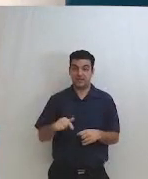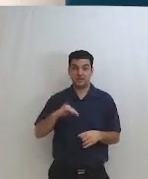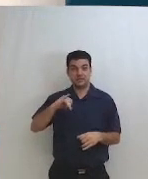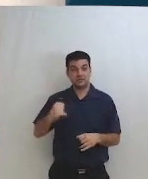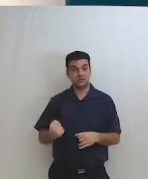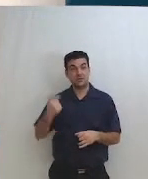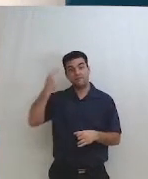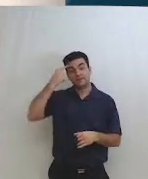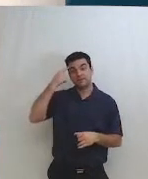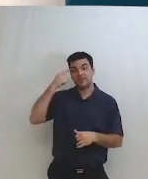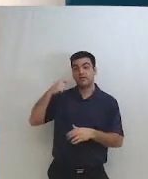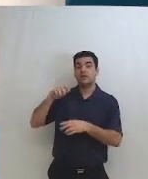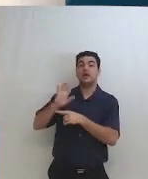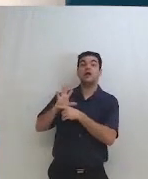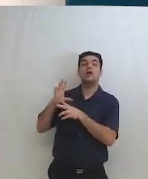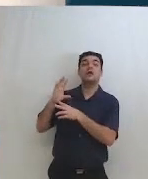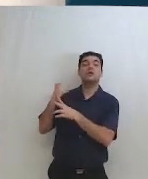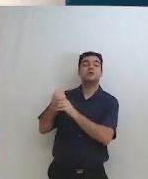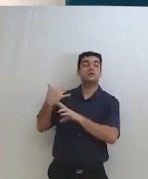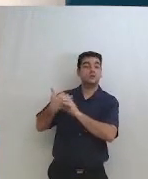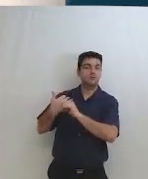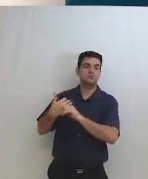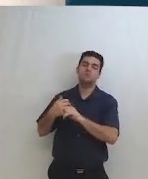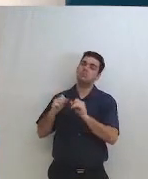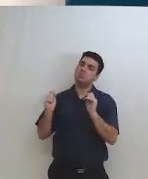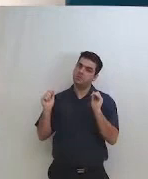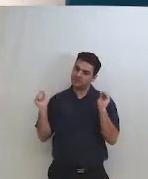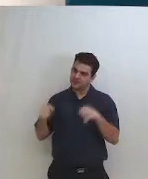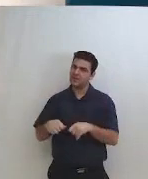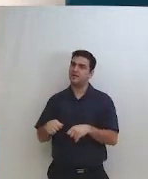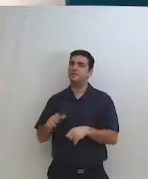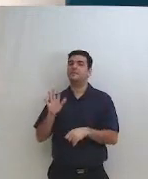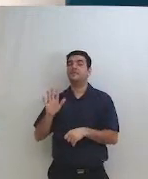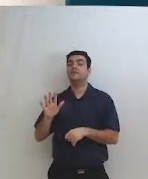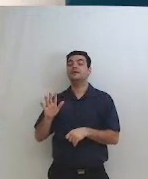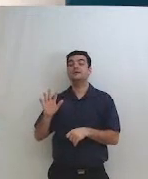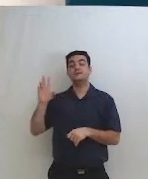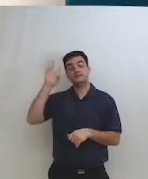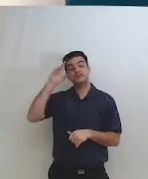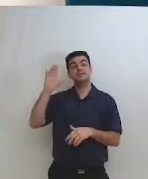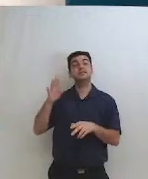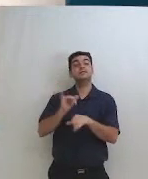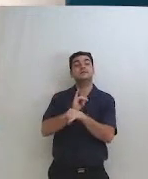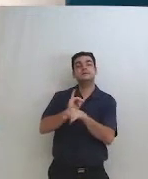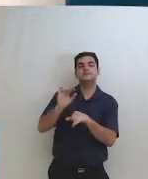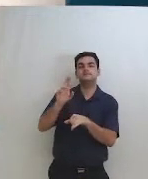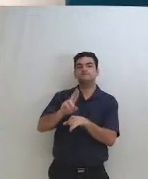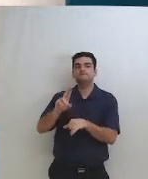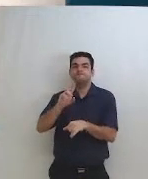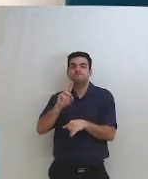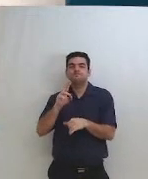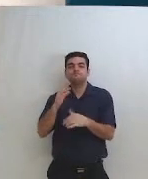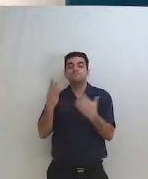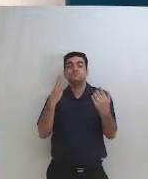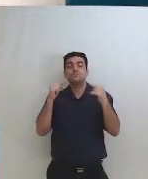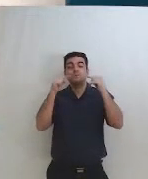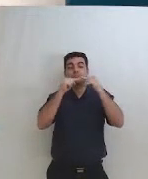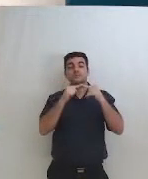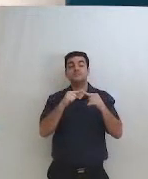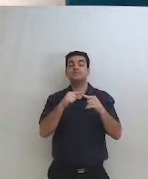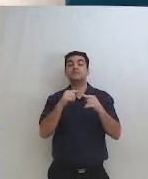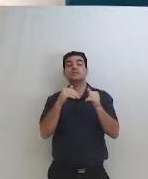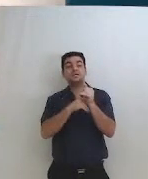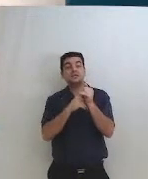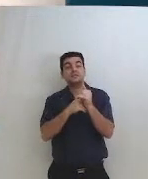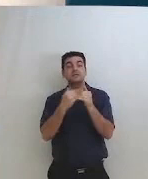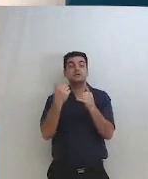por um dos interlocutores é lícita, tendo como condição apenas a causa legal, de sigilo ou reserva de conversação. A